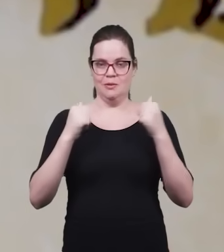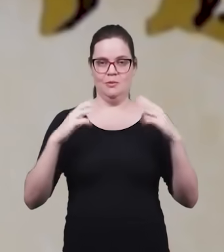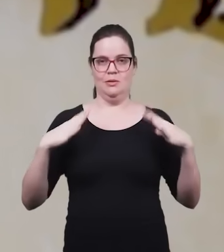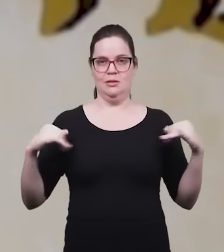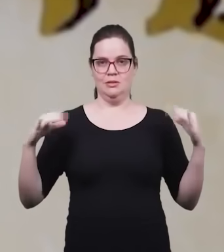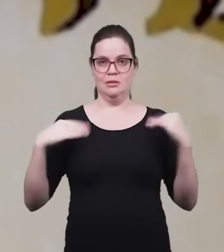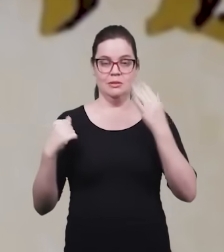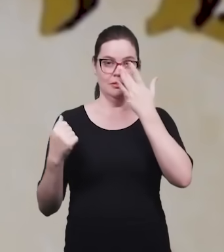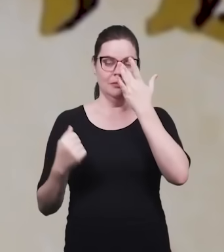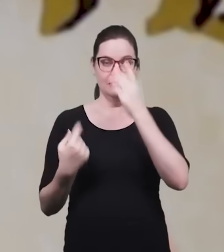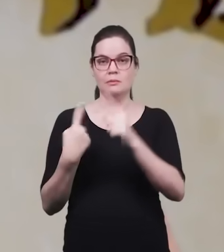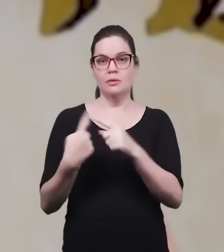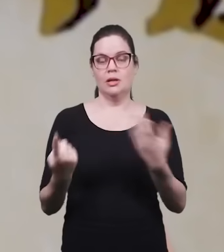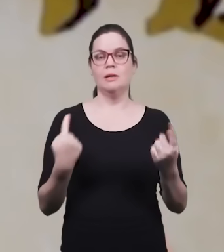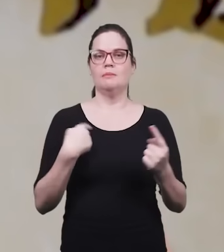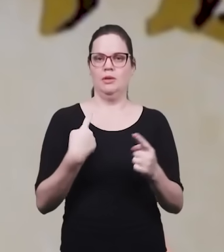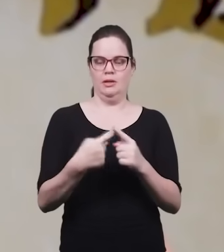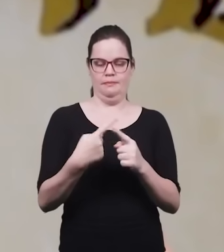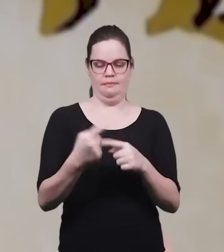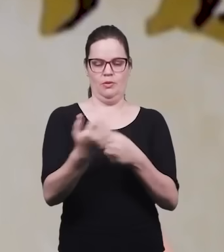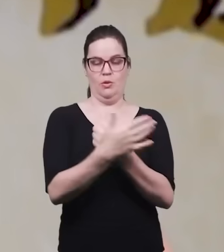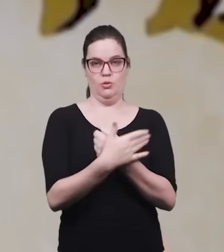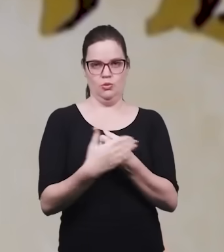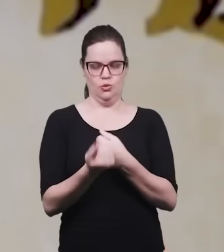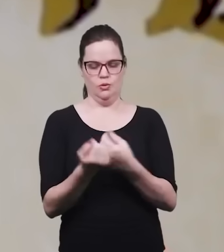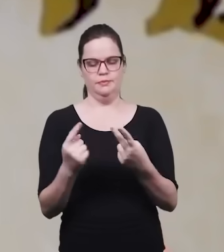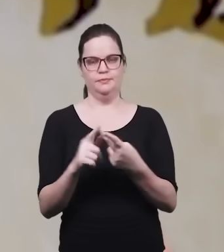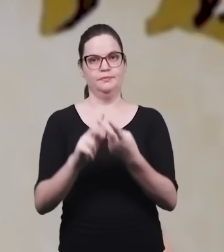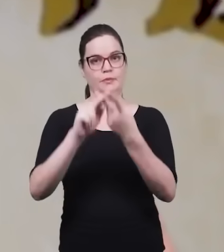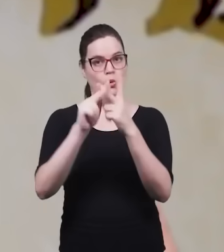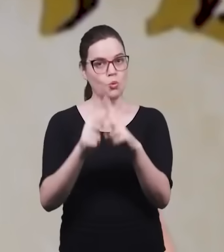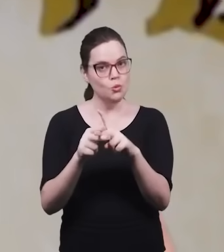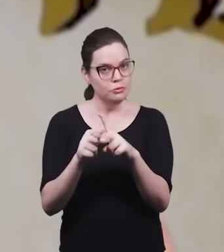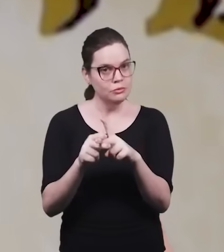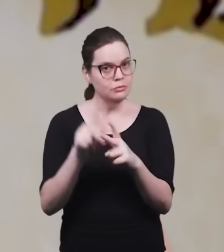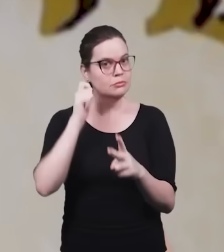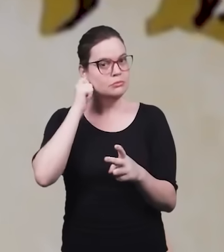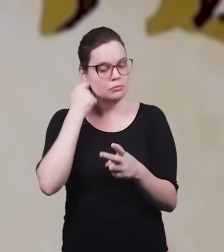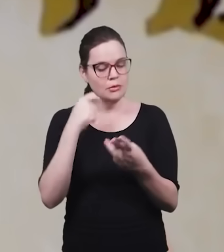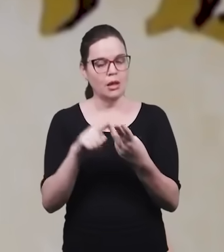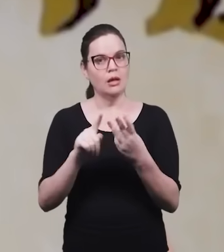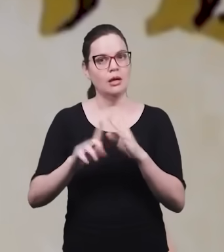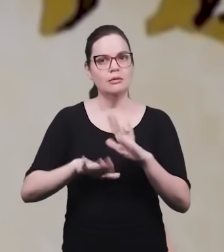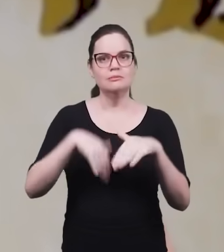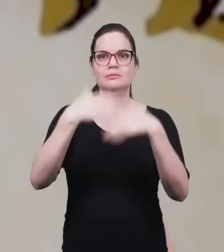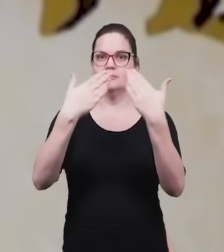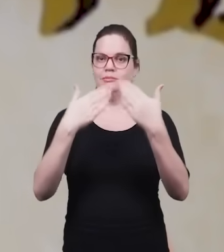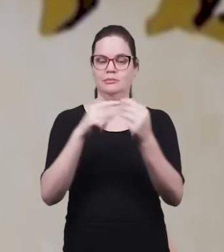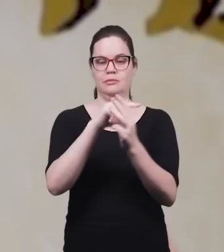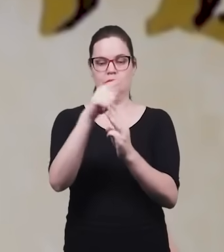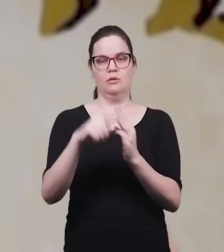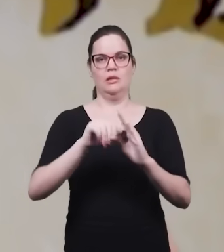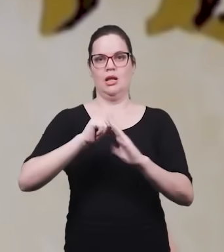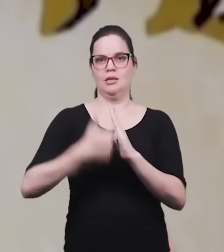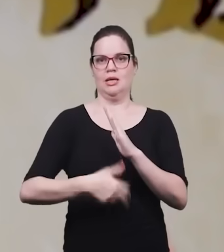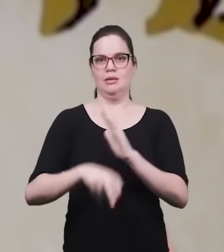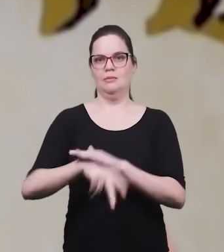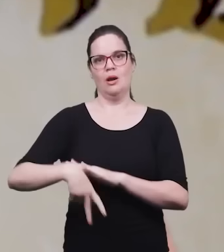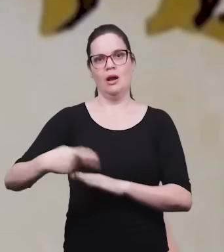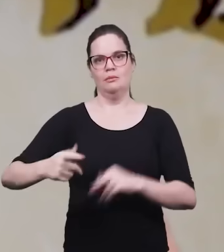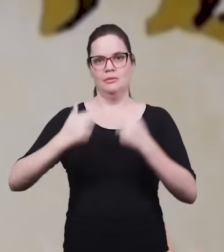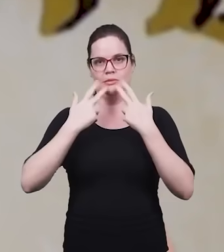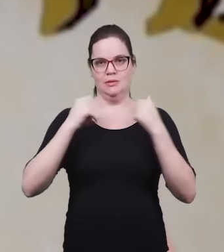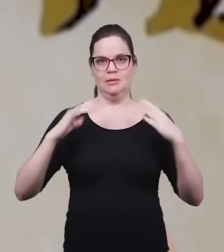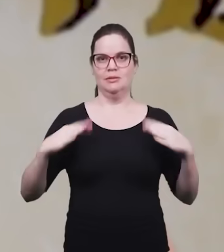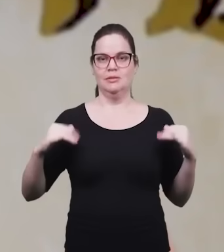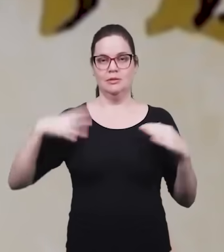consola, ela exorta, né? Consola e ela edifica. Então, esses três aspectos são fundamentais, por